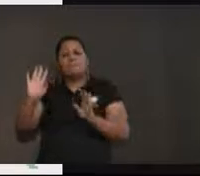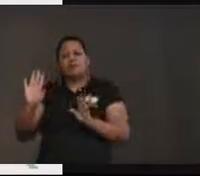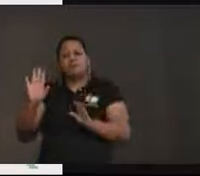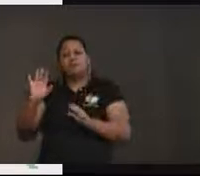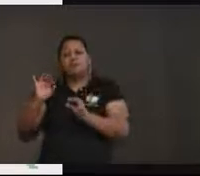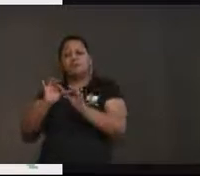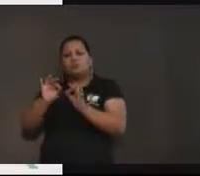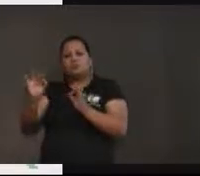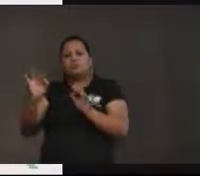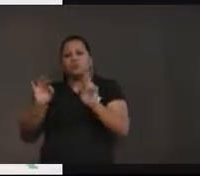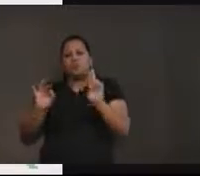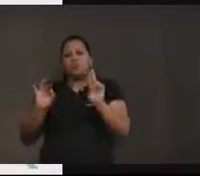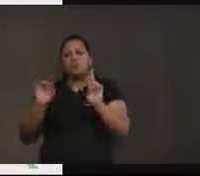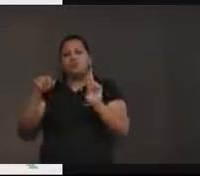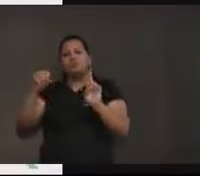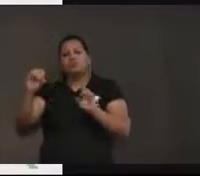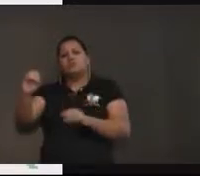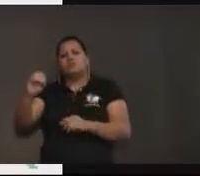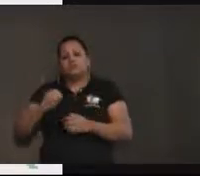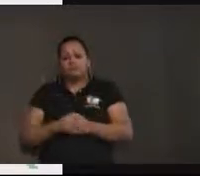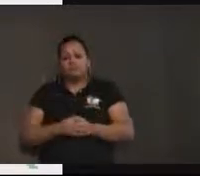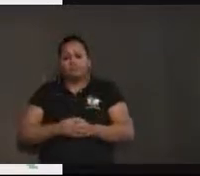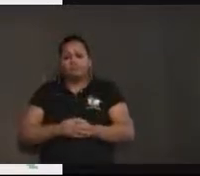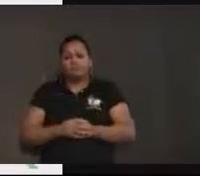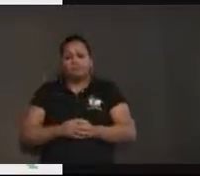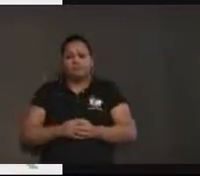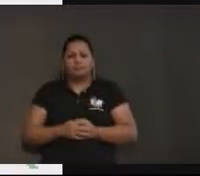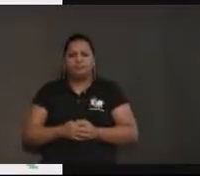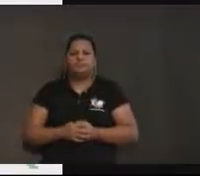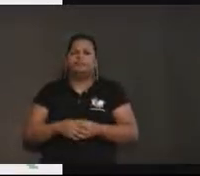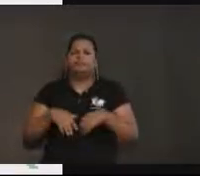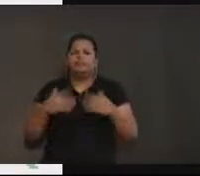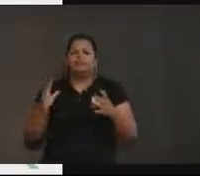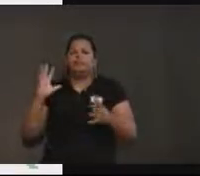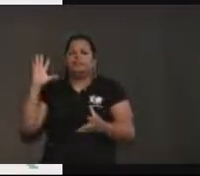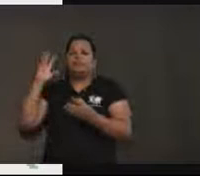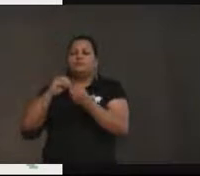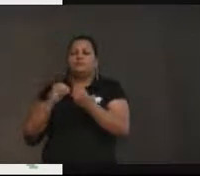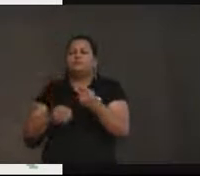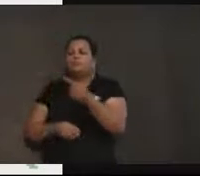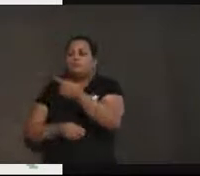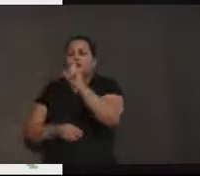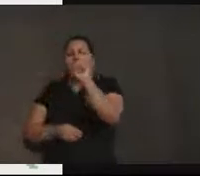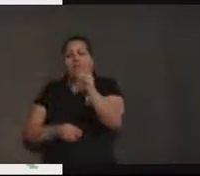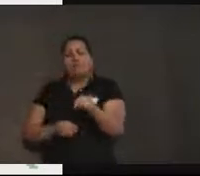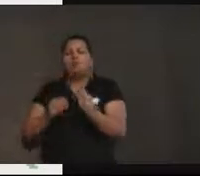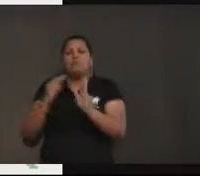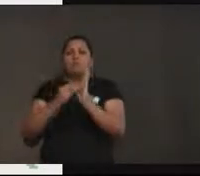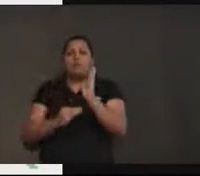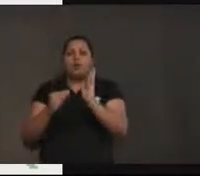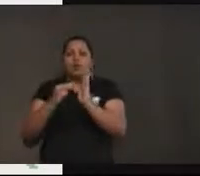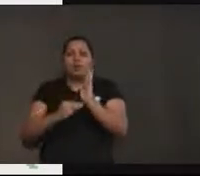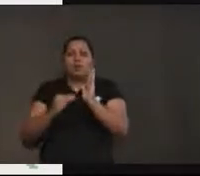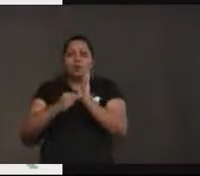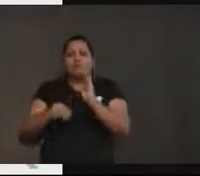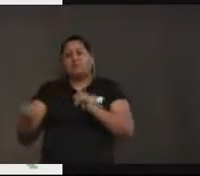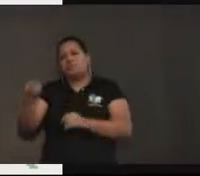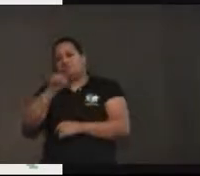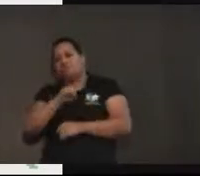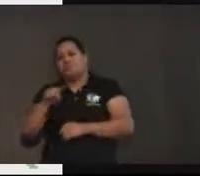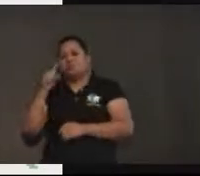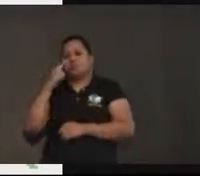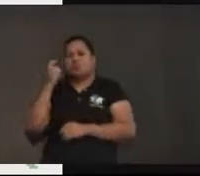0 e pronto Chegamos na solução e resumo Esse é o método e para quem está interessado